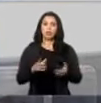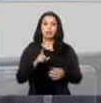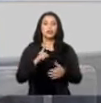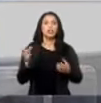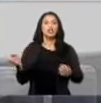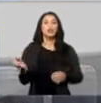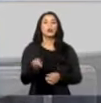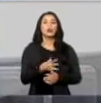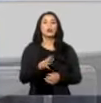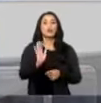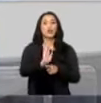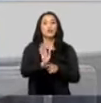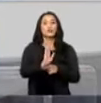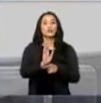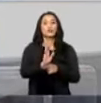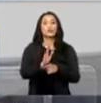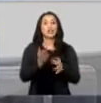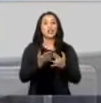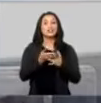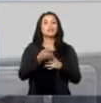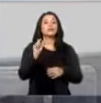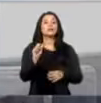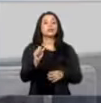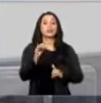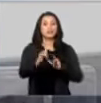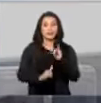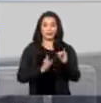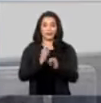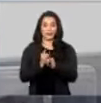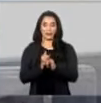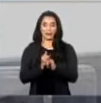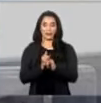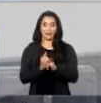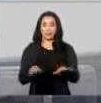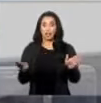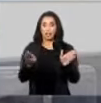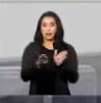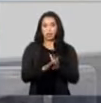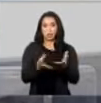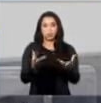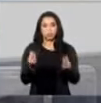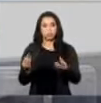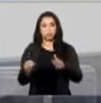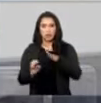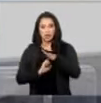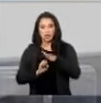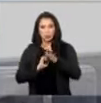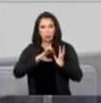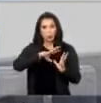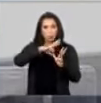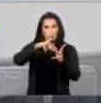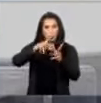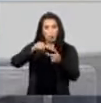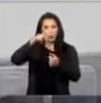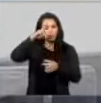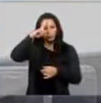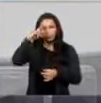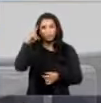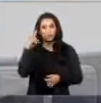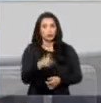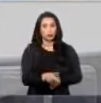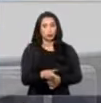pessoas vão ver filmes através da internet. Vão chegar no Brasil uma série de empresas mundiais, fortíssimas. E o que a gente